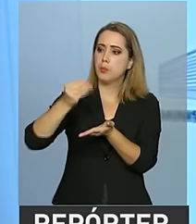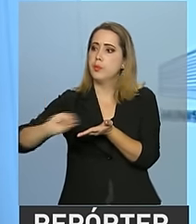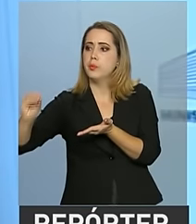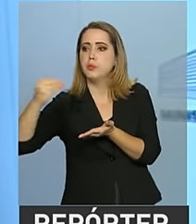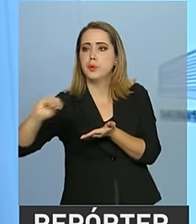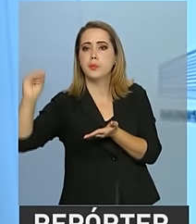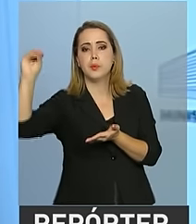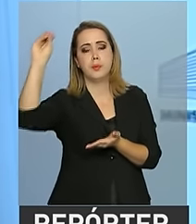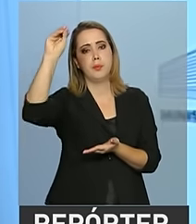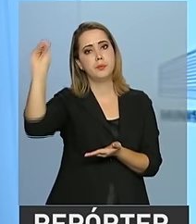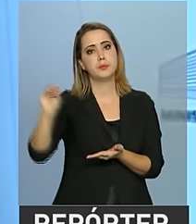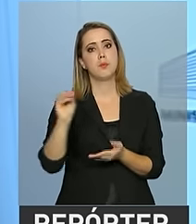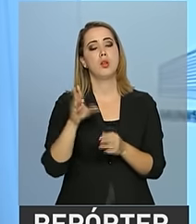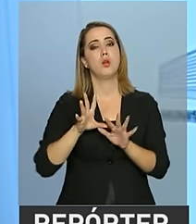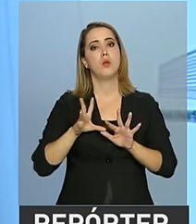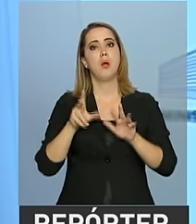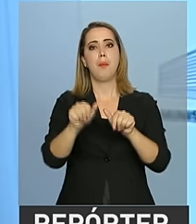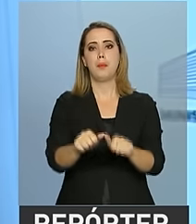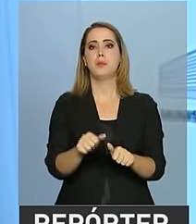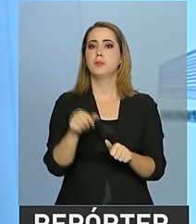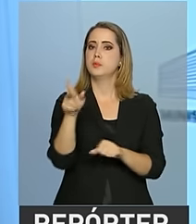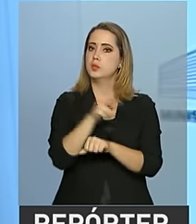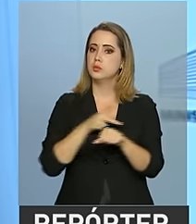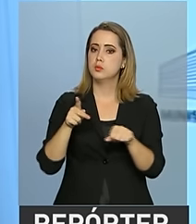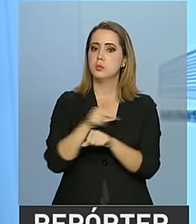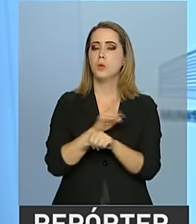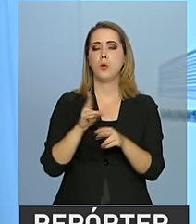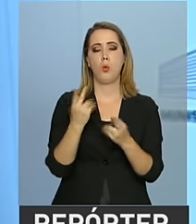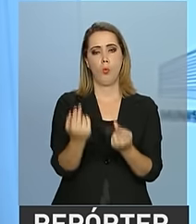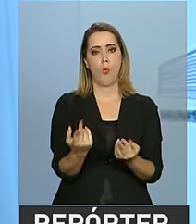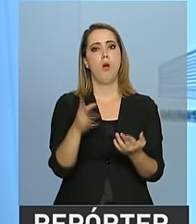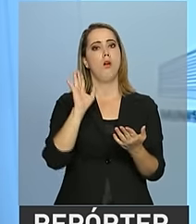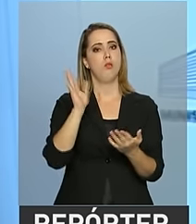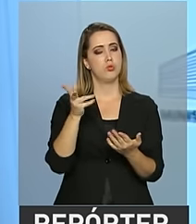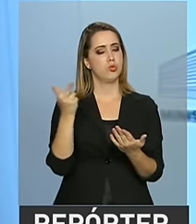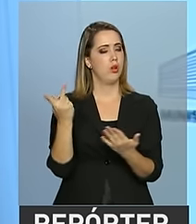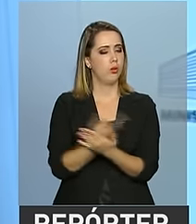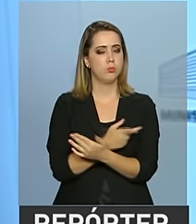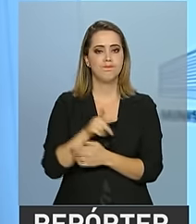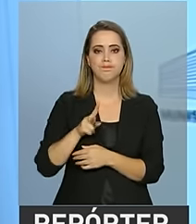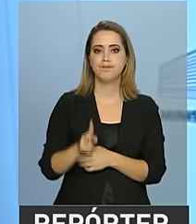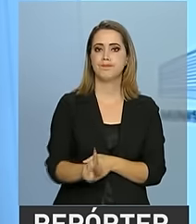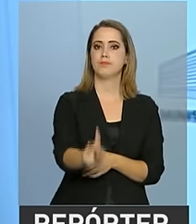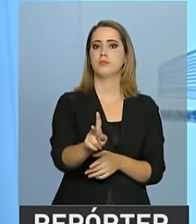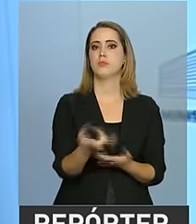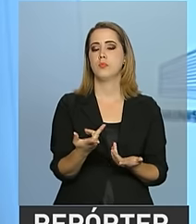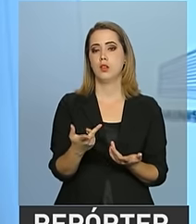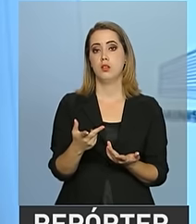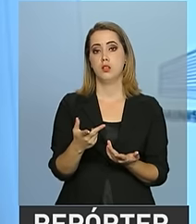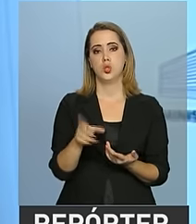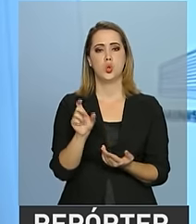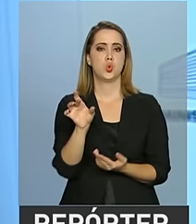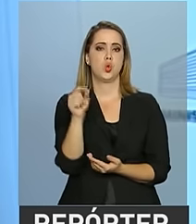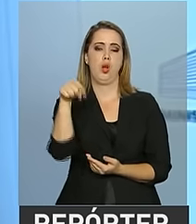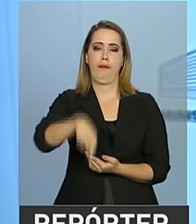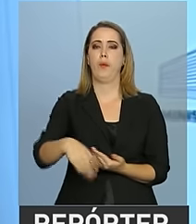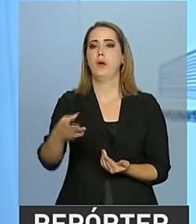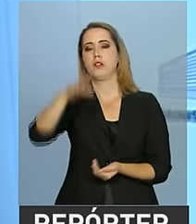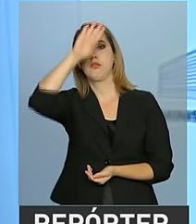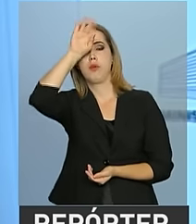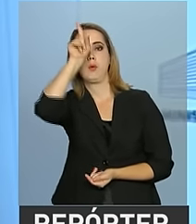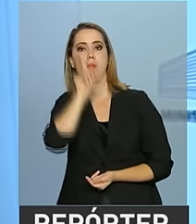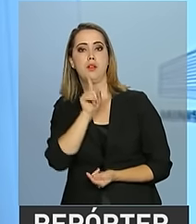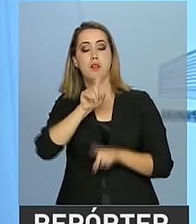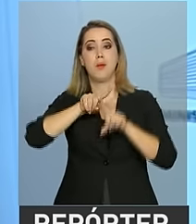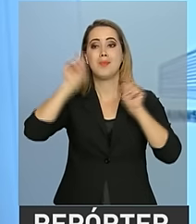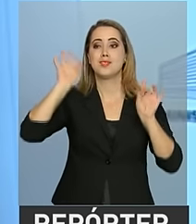a logística que funciona no dia a dia do programa nacional de de vacinas de imunizações não somente para a vacina contra febre amarela mas